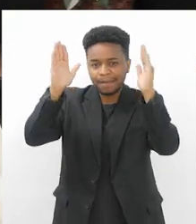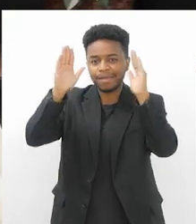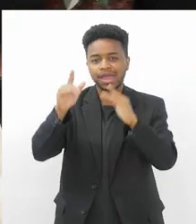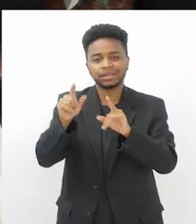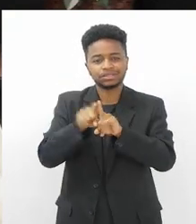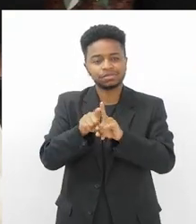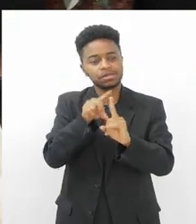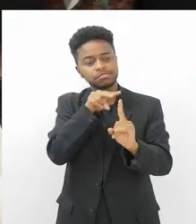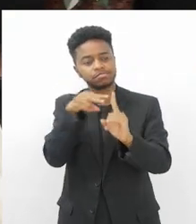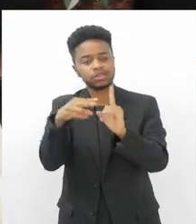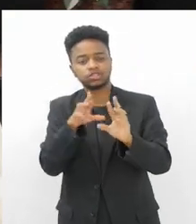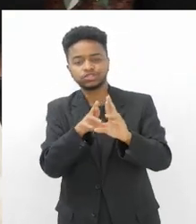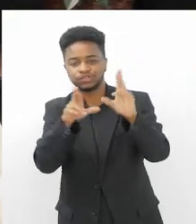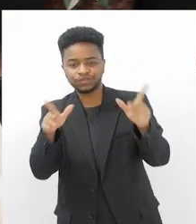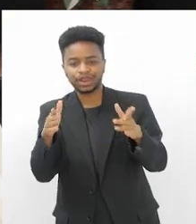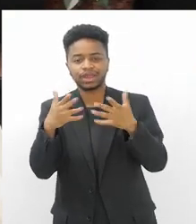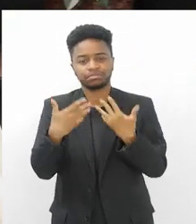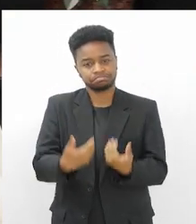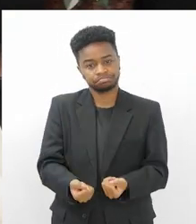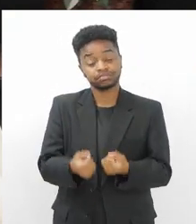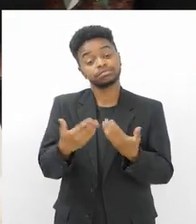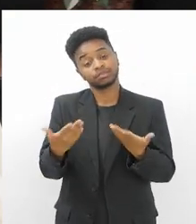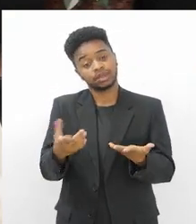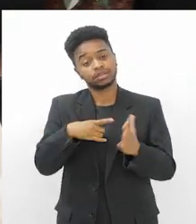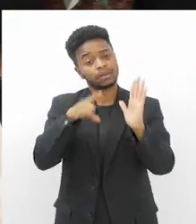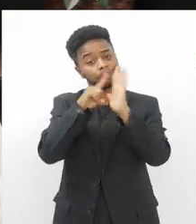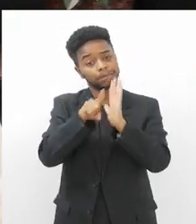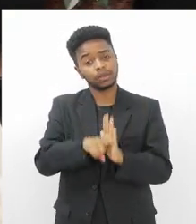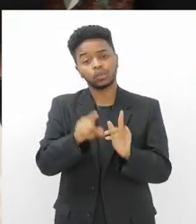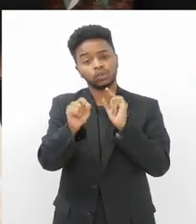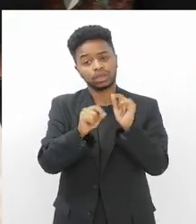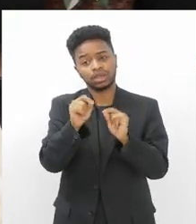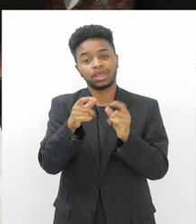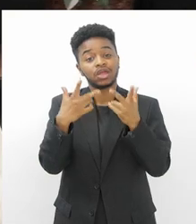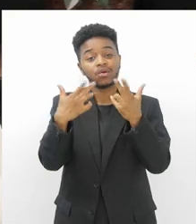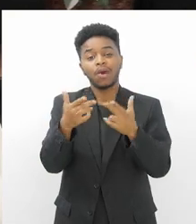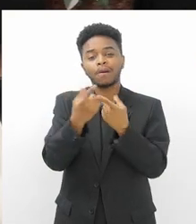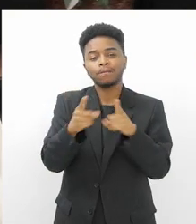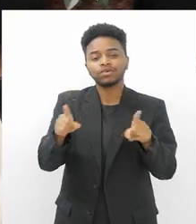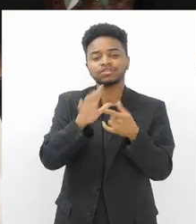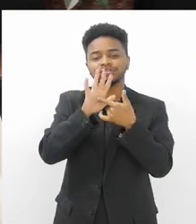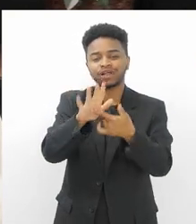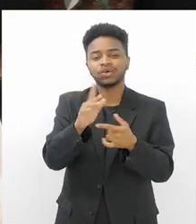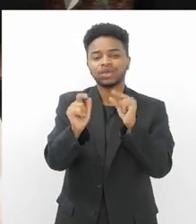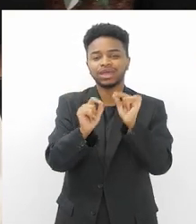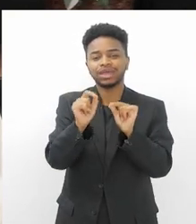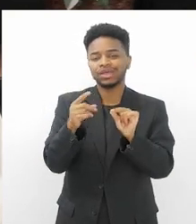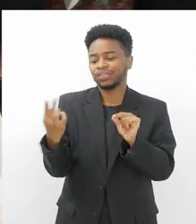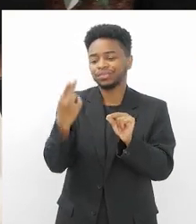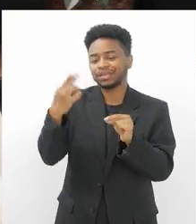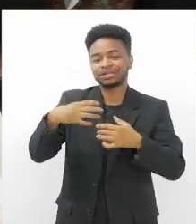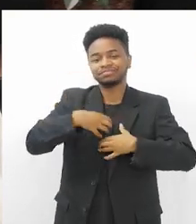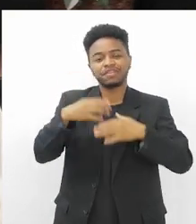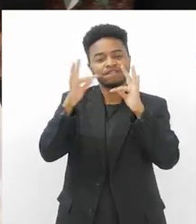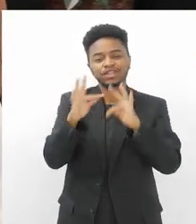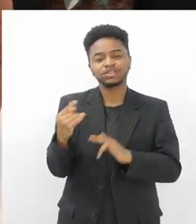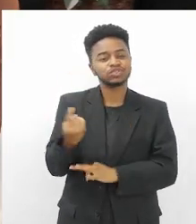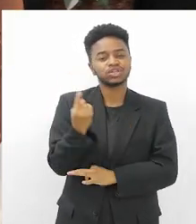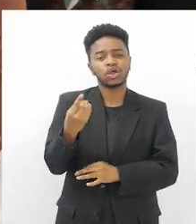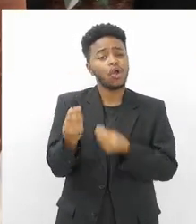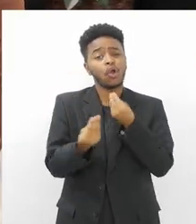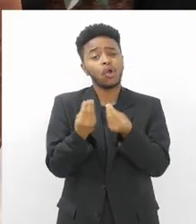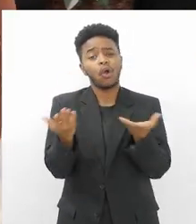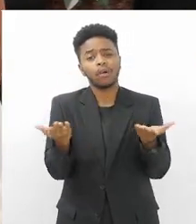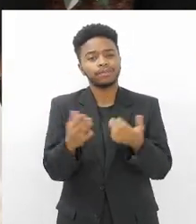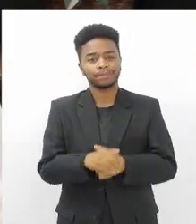Abrir exatamente para outras ideias, outras perspectivas, né? E aí fica aquela pergunta, como já dizia a música, né? É impossível ser